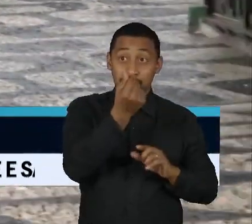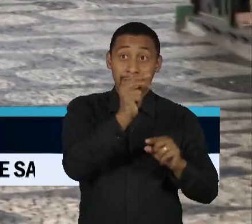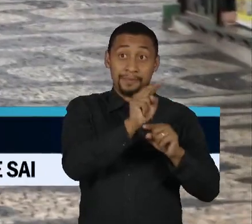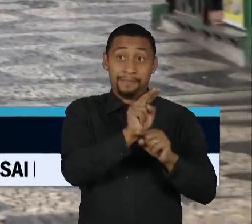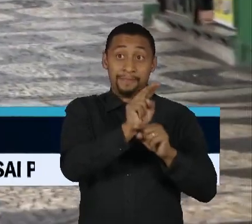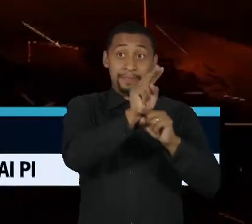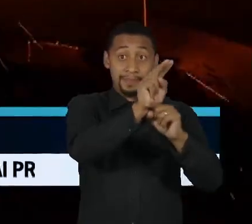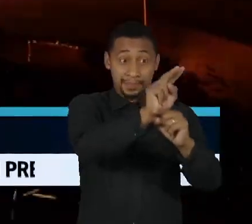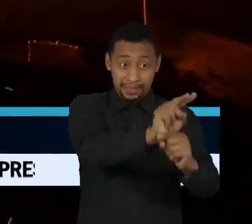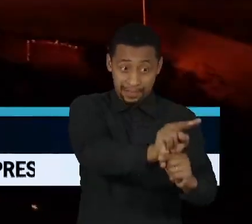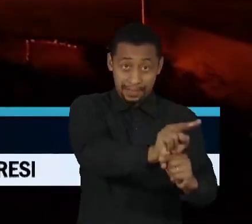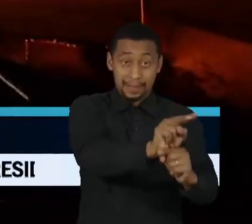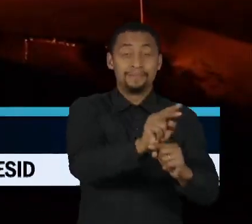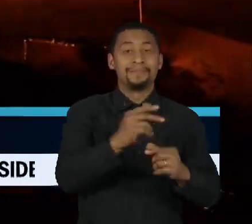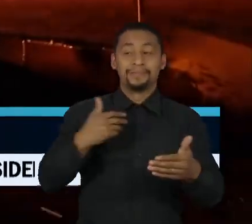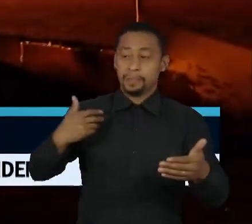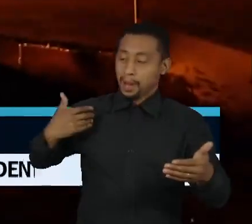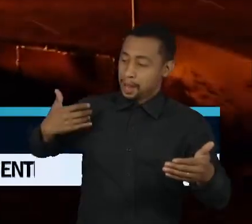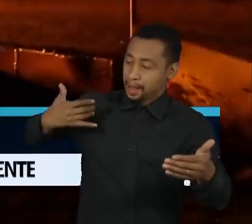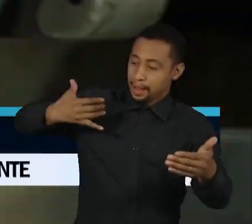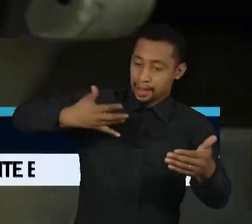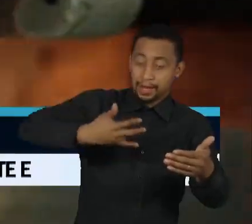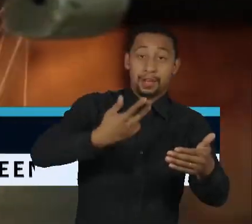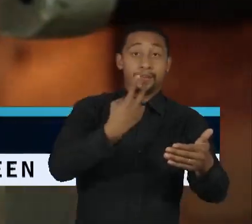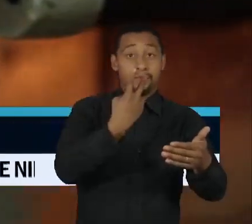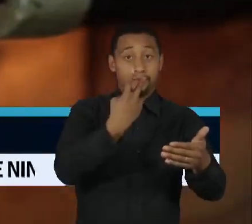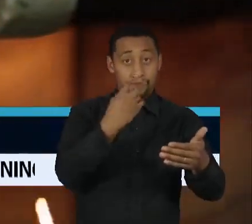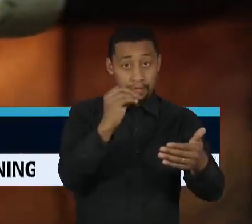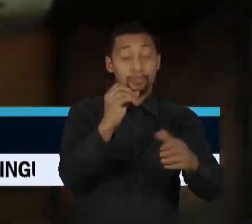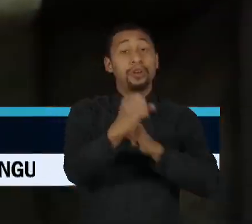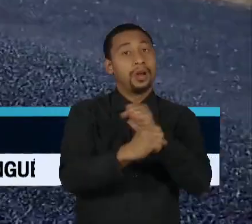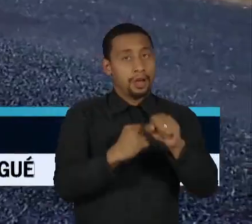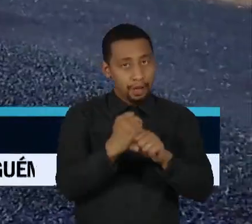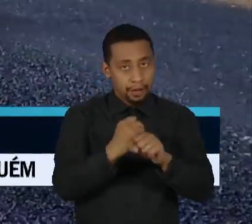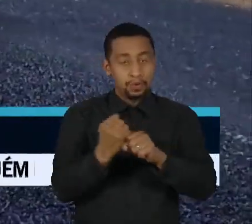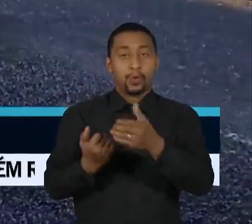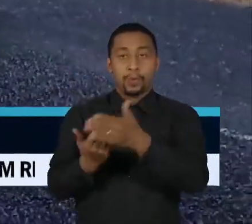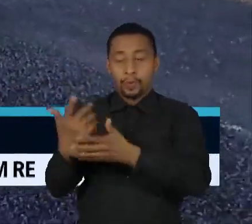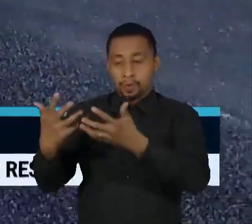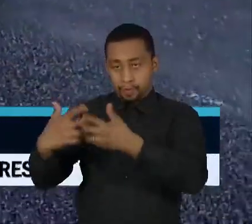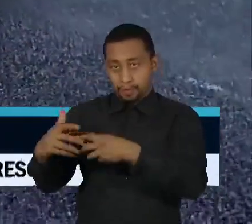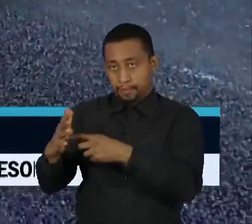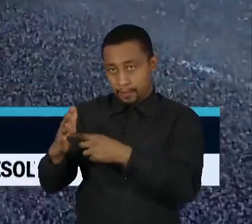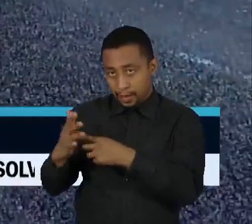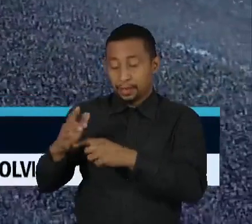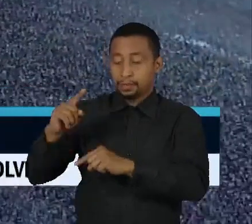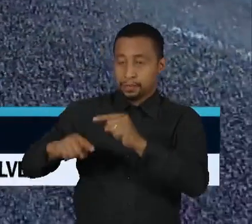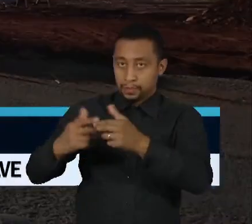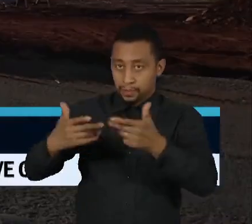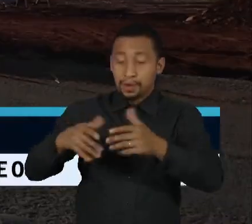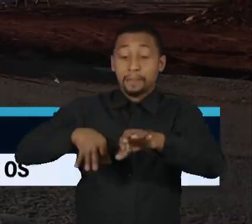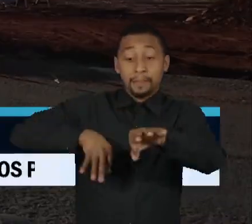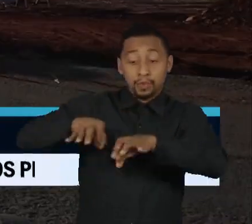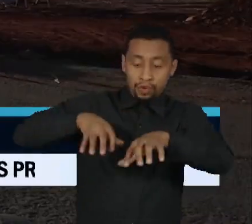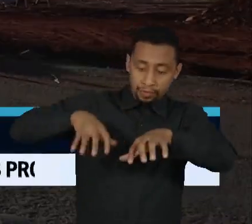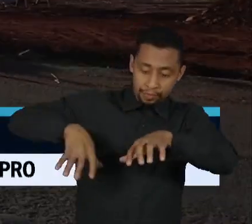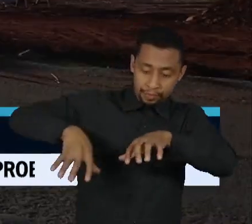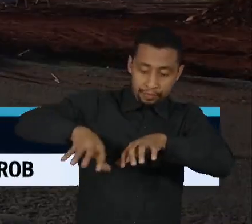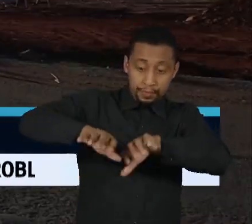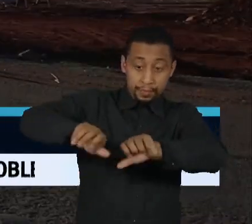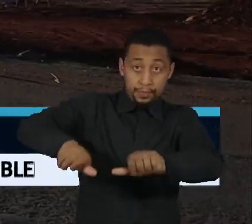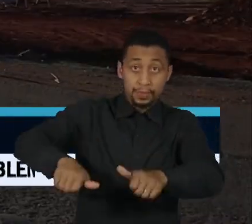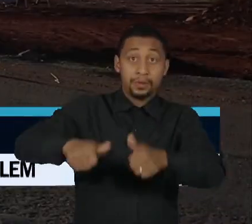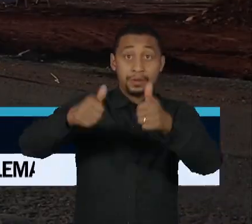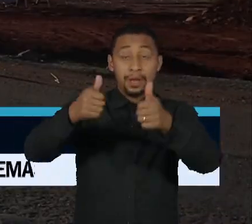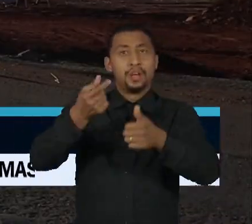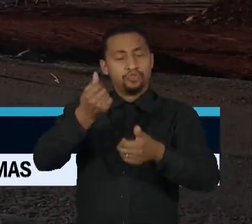pelo BNDES nos últimos 20 anos para a compra de máquinas, equipamentos e projetos de infraestrutura, por exemplo, com o